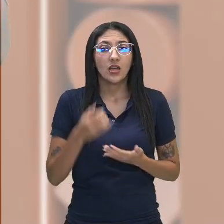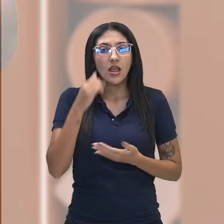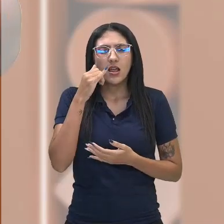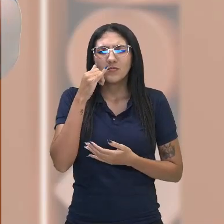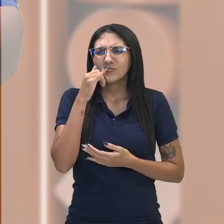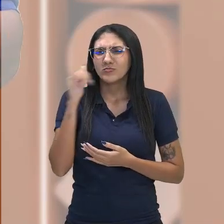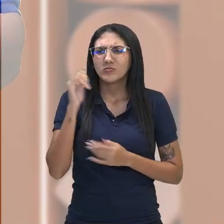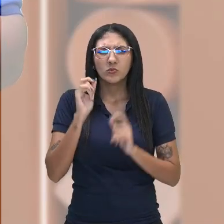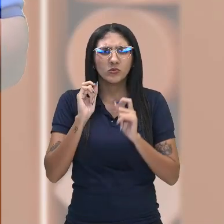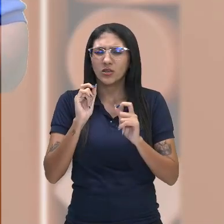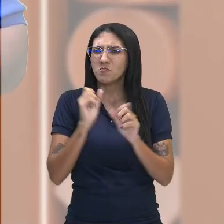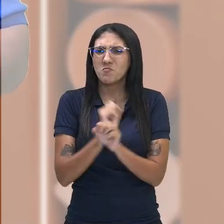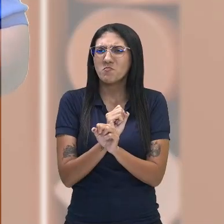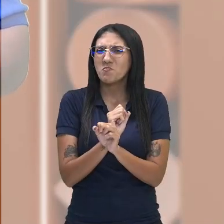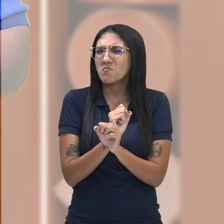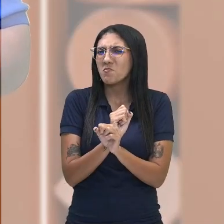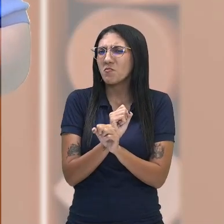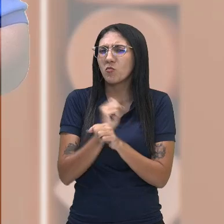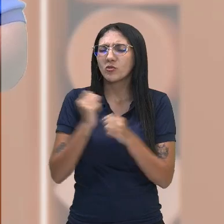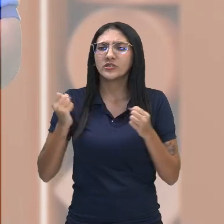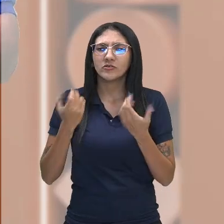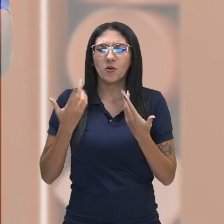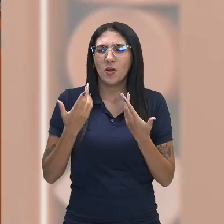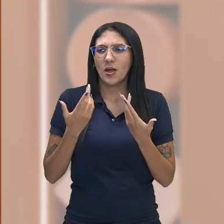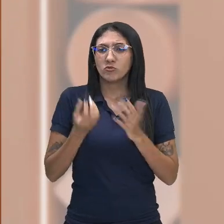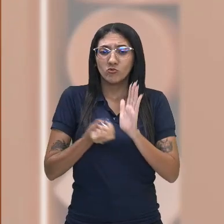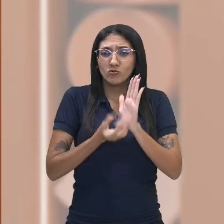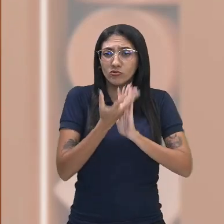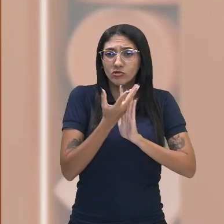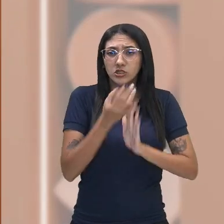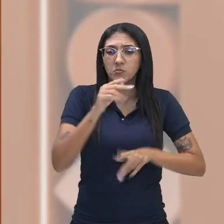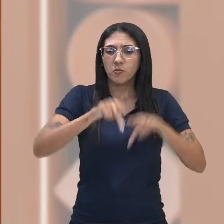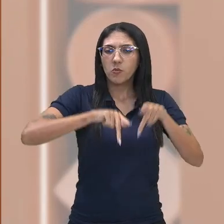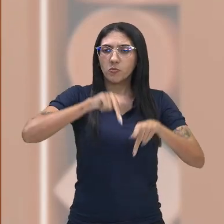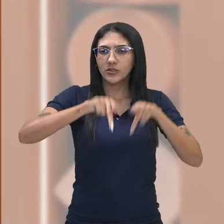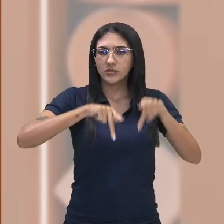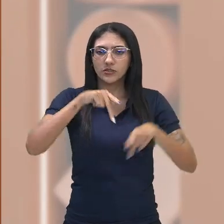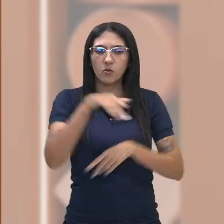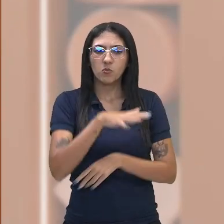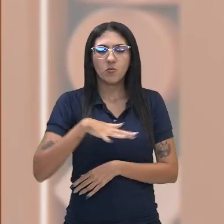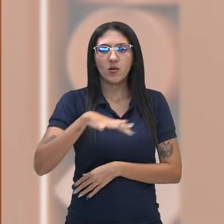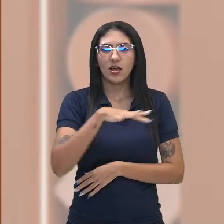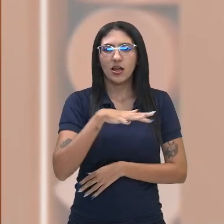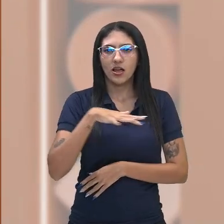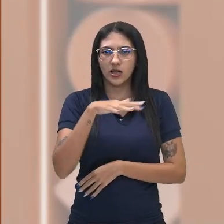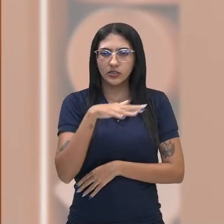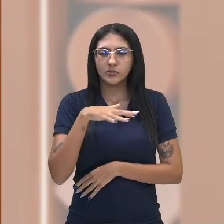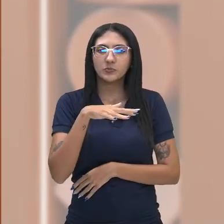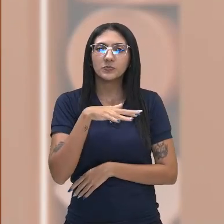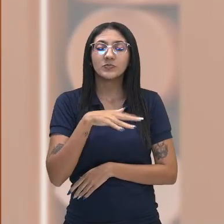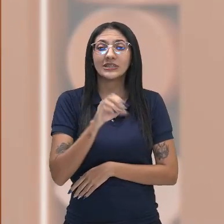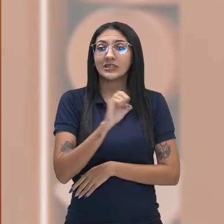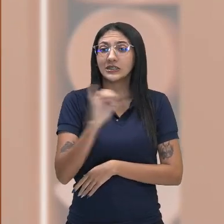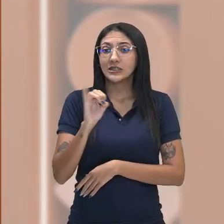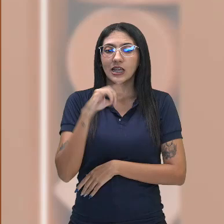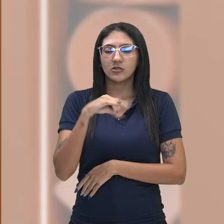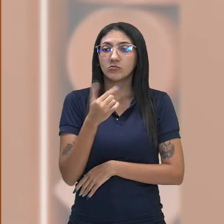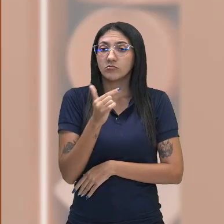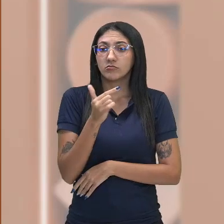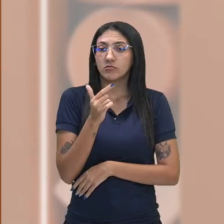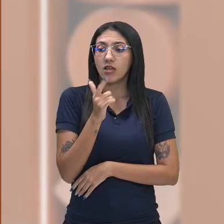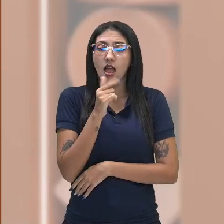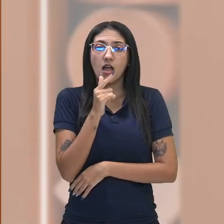desenvolver nenhum tipo de civilização, nenhum tipo de organização social sem